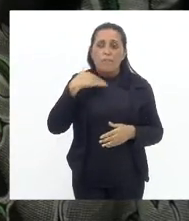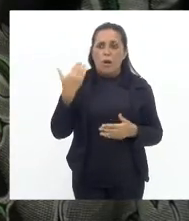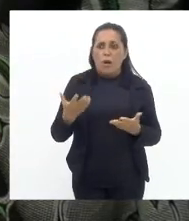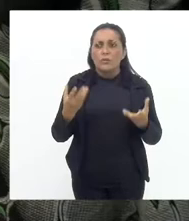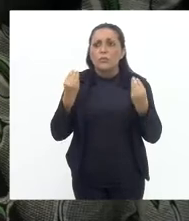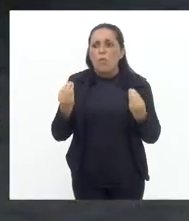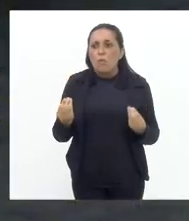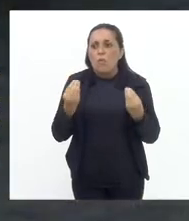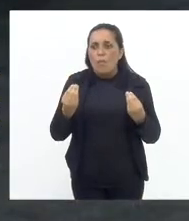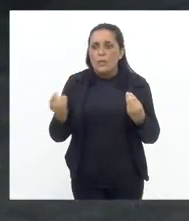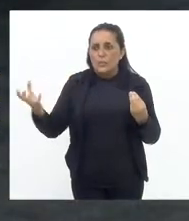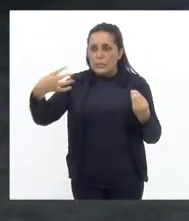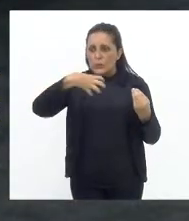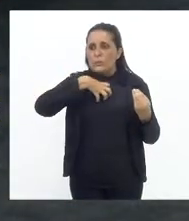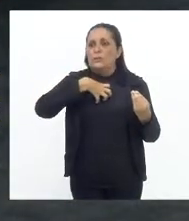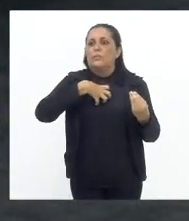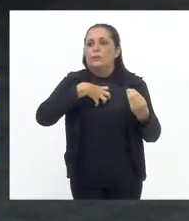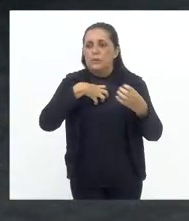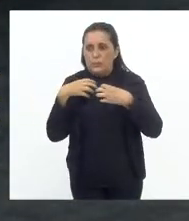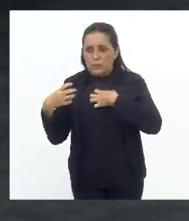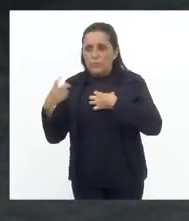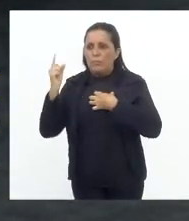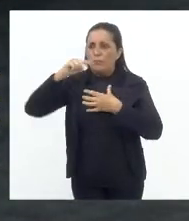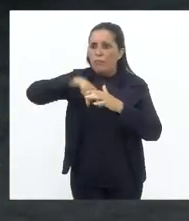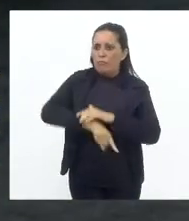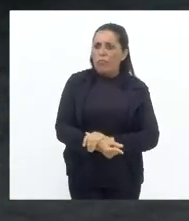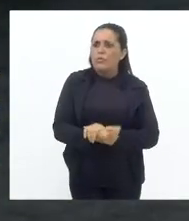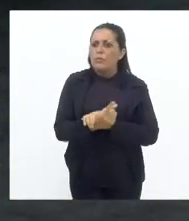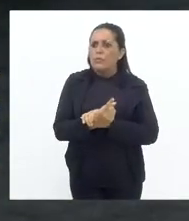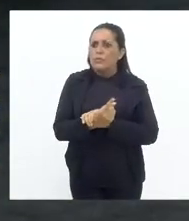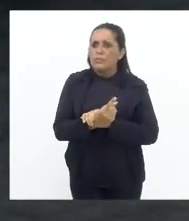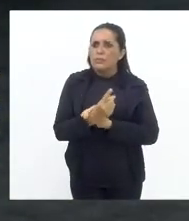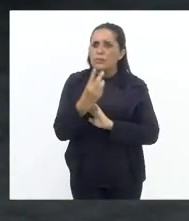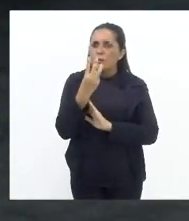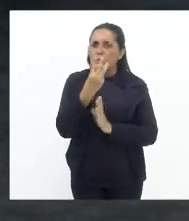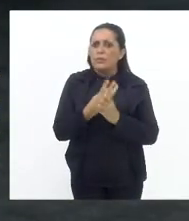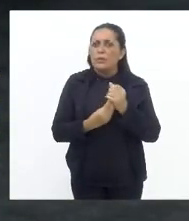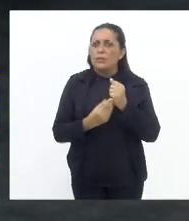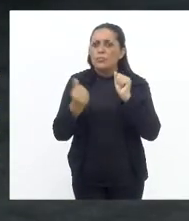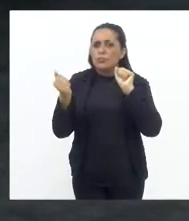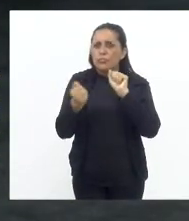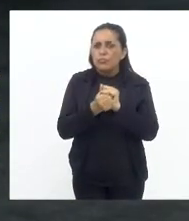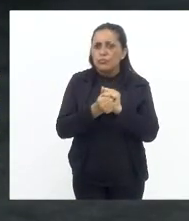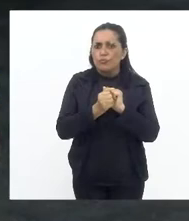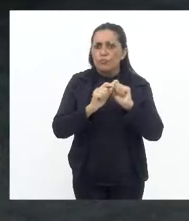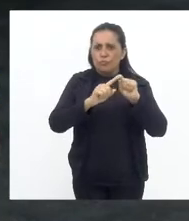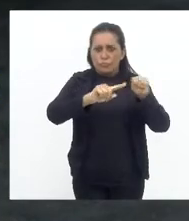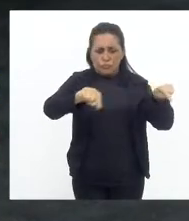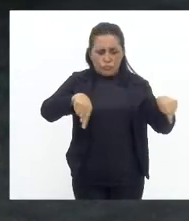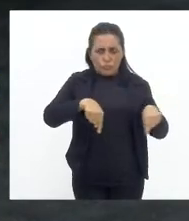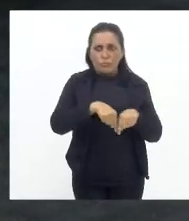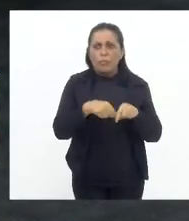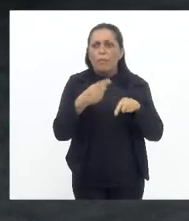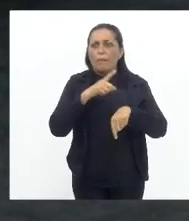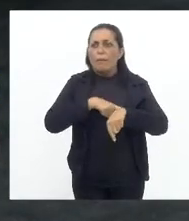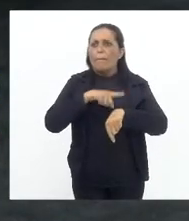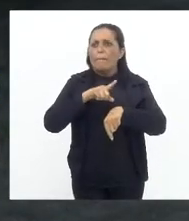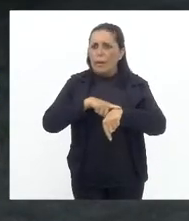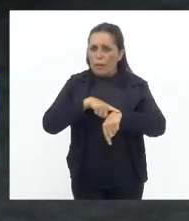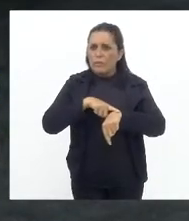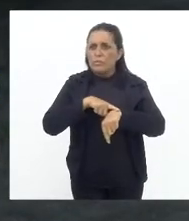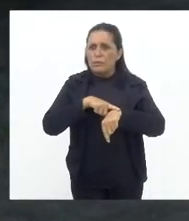isso nos agride profundamente e principalmente essas três companheiros que estavam no gabinete dela no momento